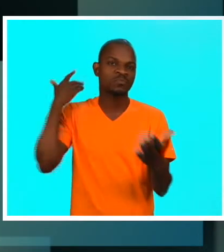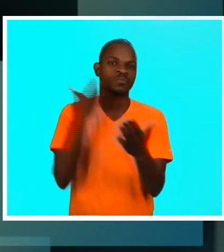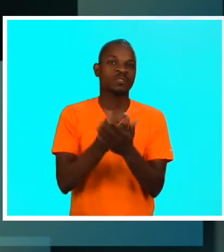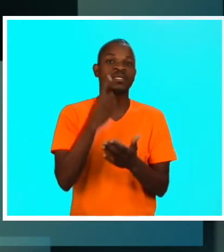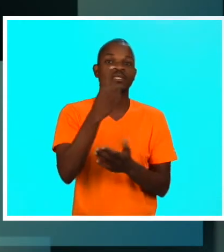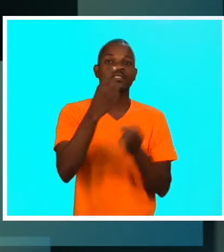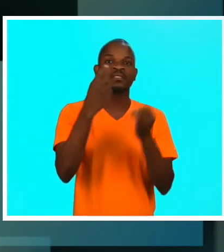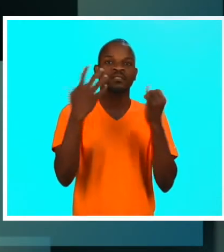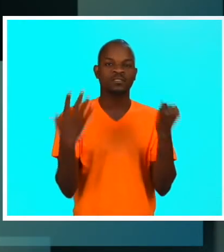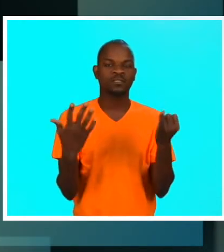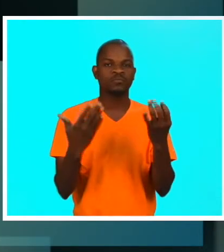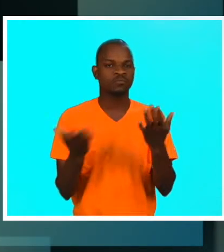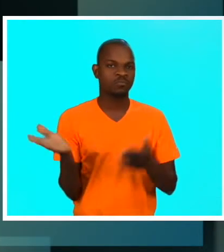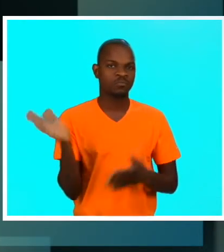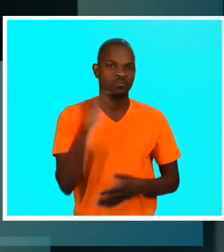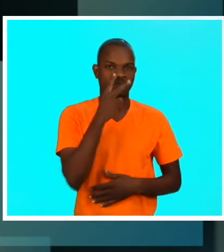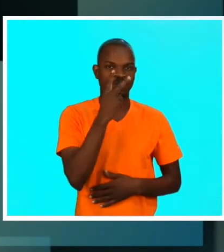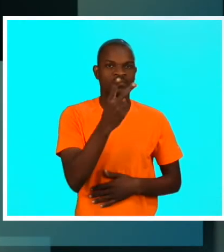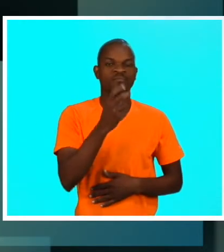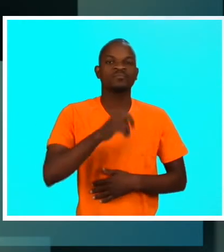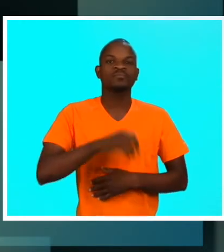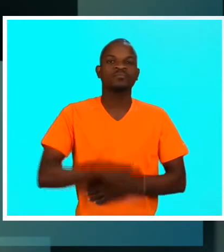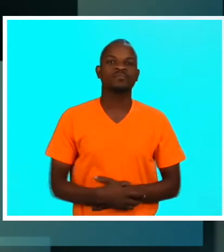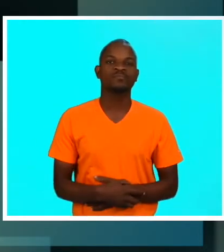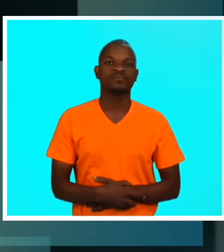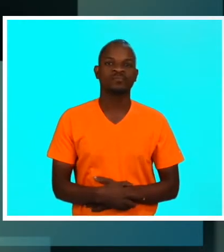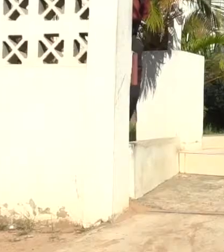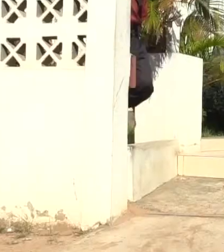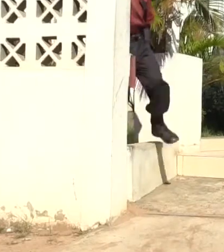há mais de 16 anos. Vamos acompanhar?